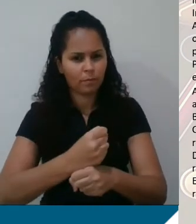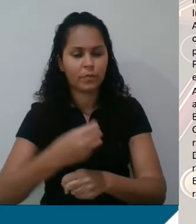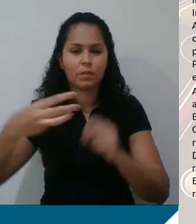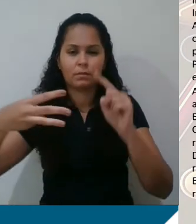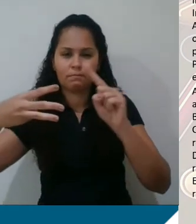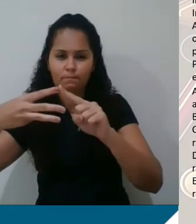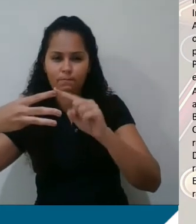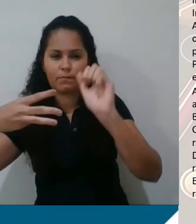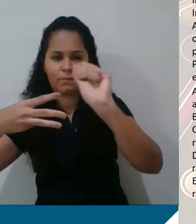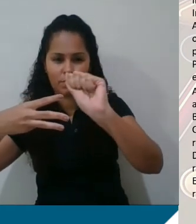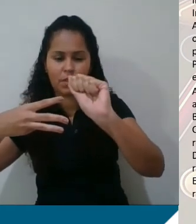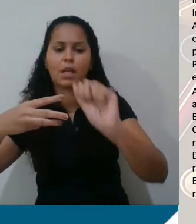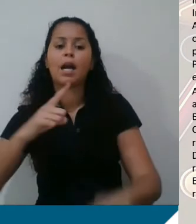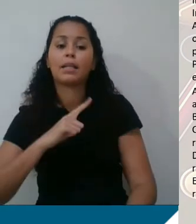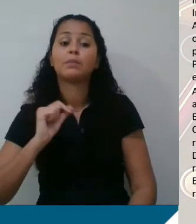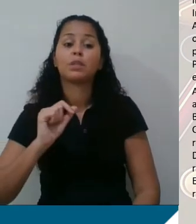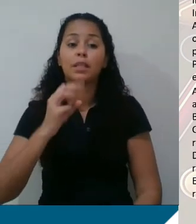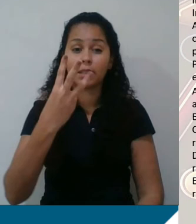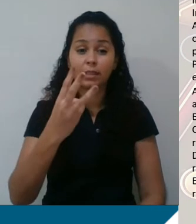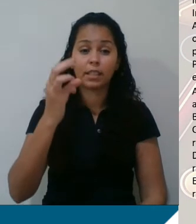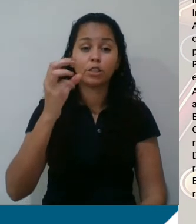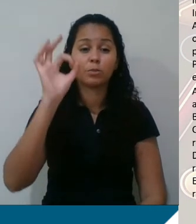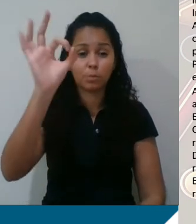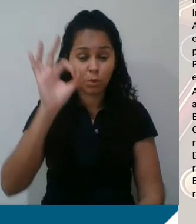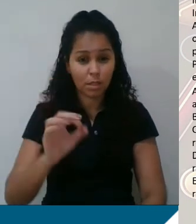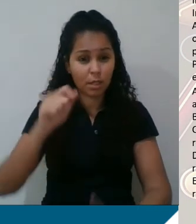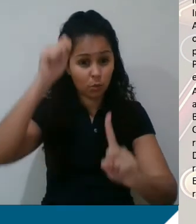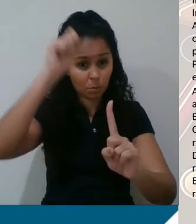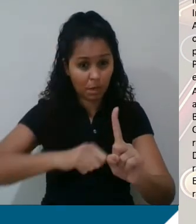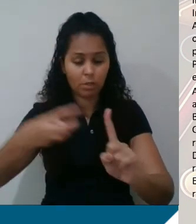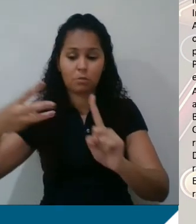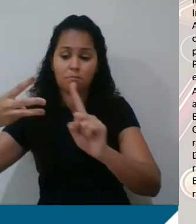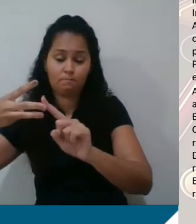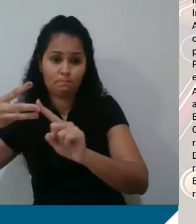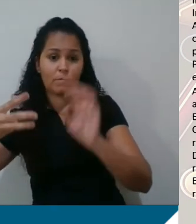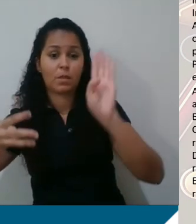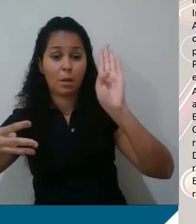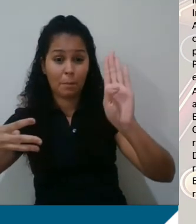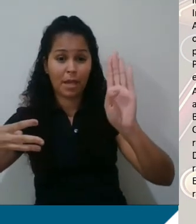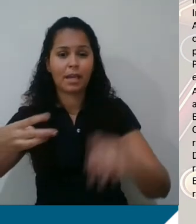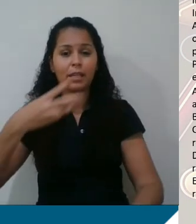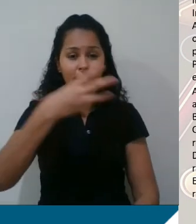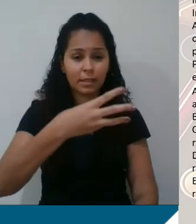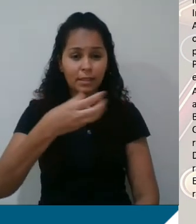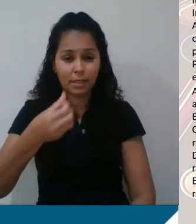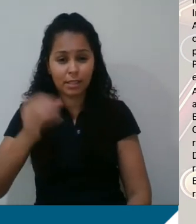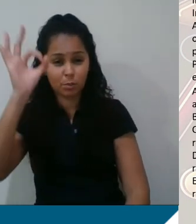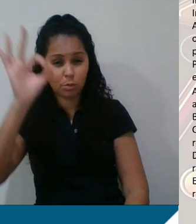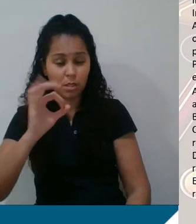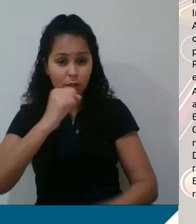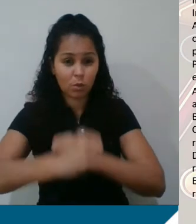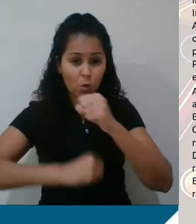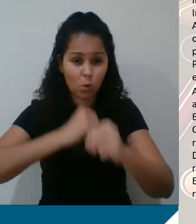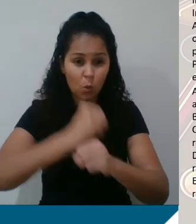O investimento A ele tem uma rentabilidade de 3% ao mês, o investimento B de 36% ao ano